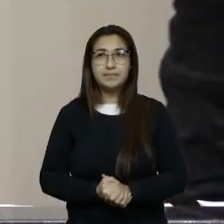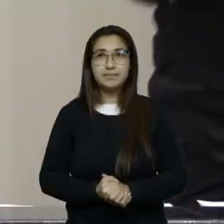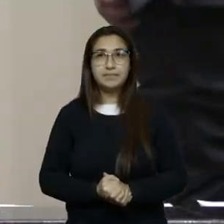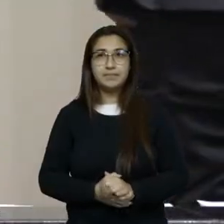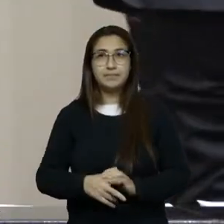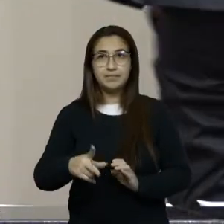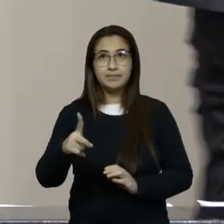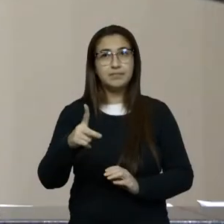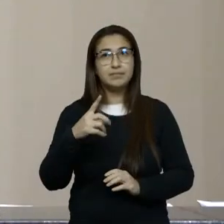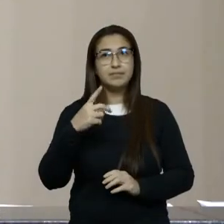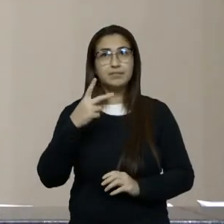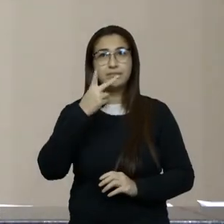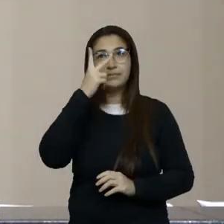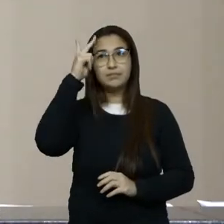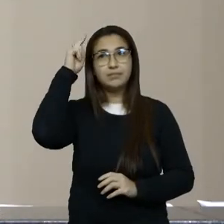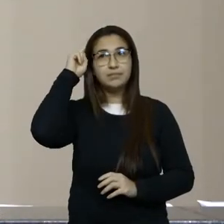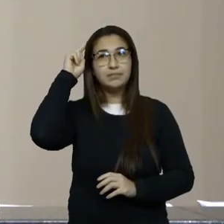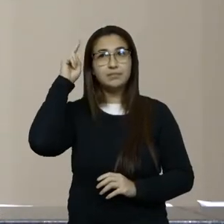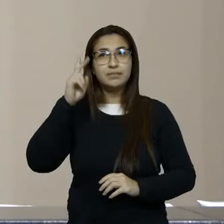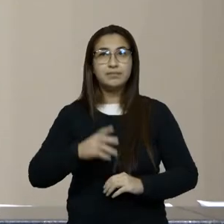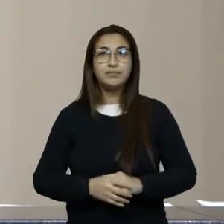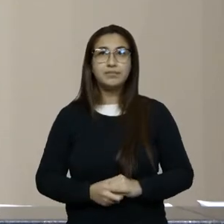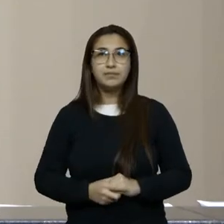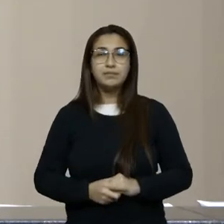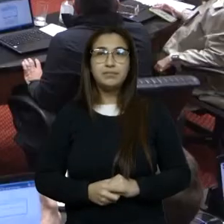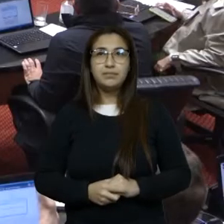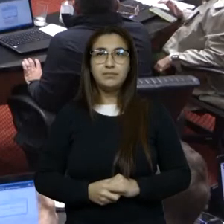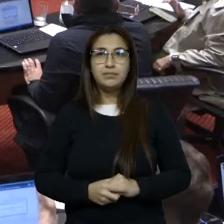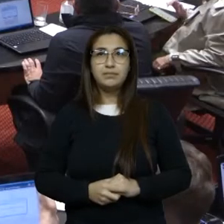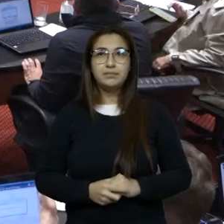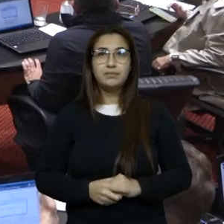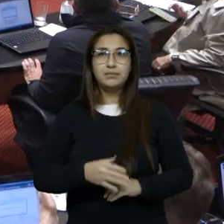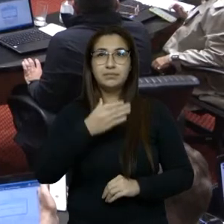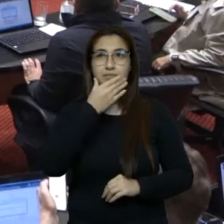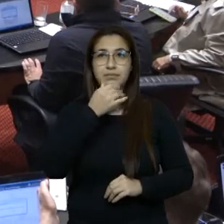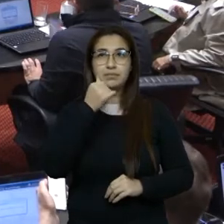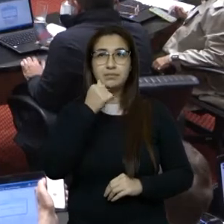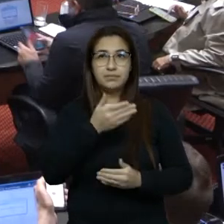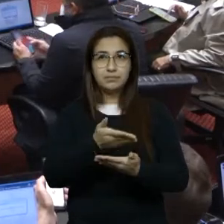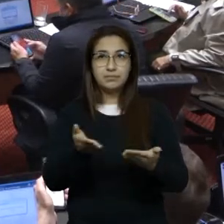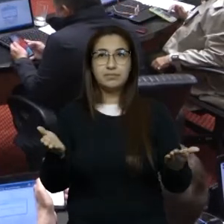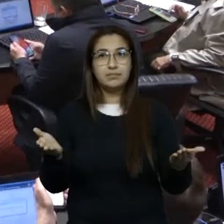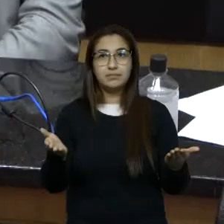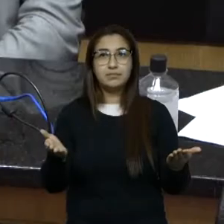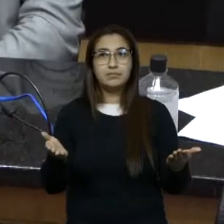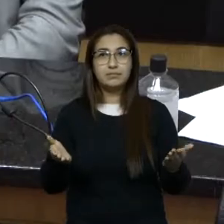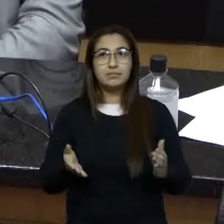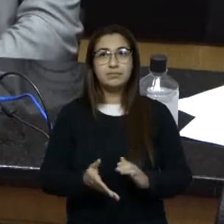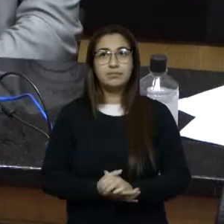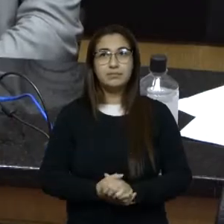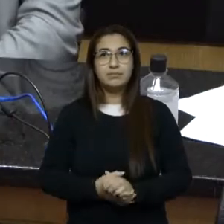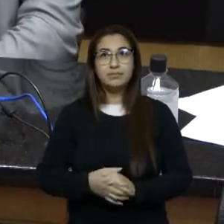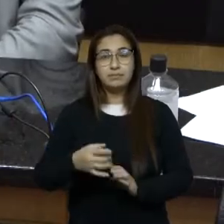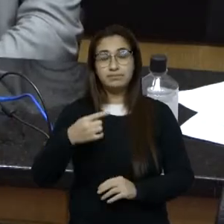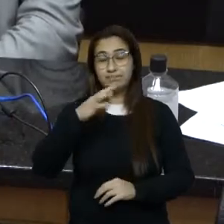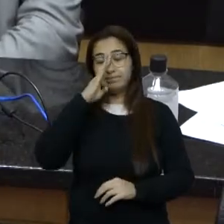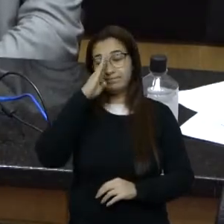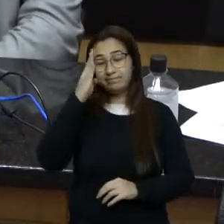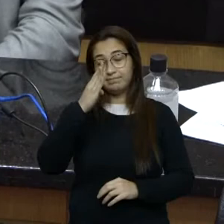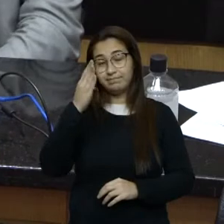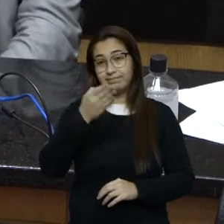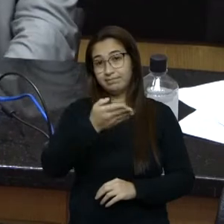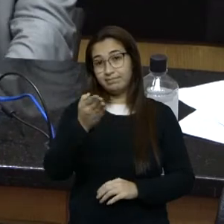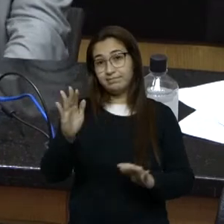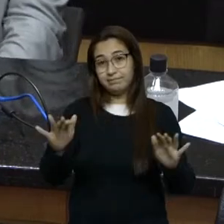o Deputado Vicente caropreso senhor presidente senhoras e senhores parlamentares e principalmente as pessoas que